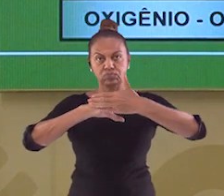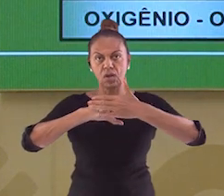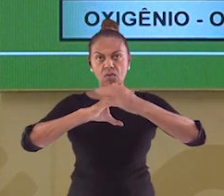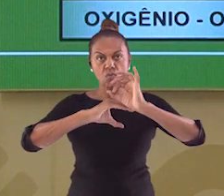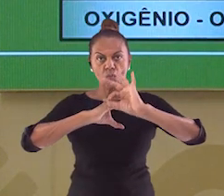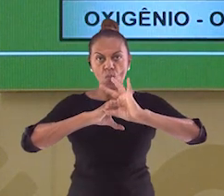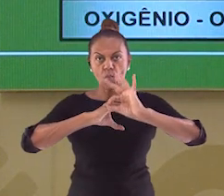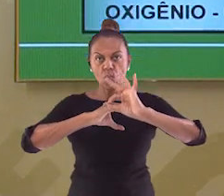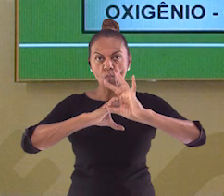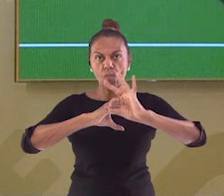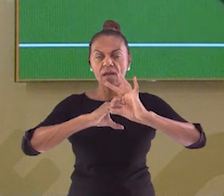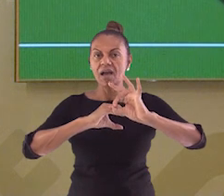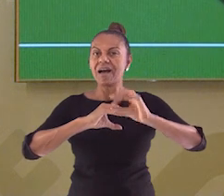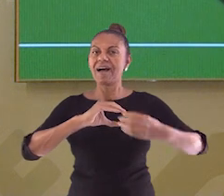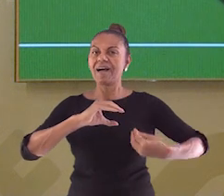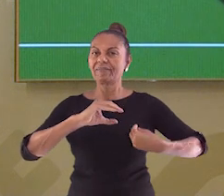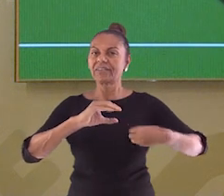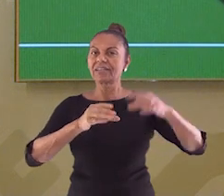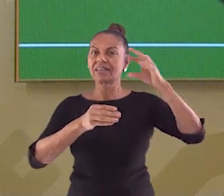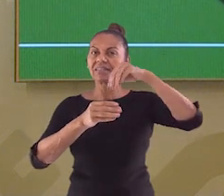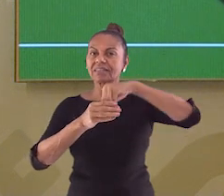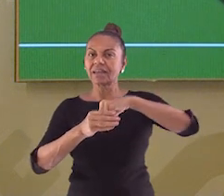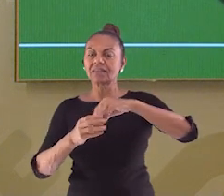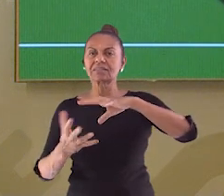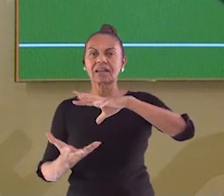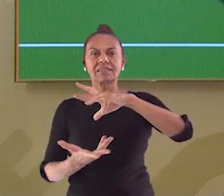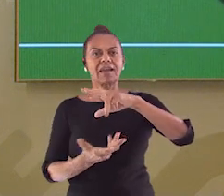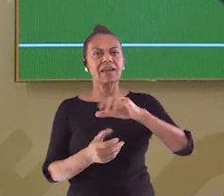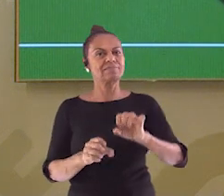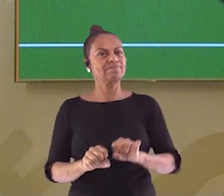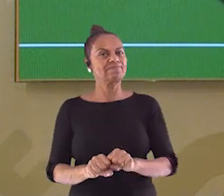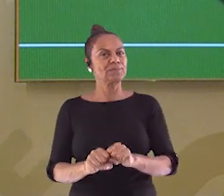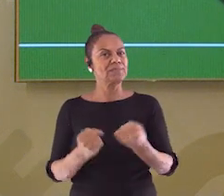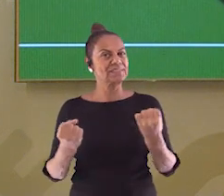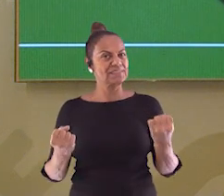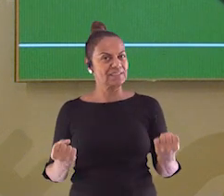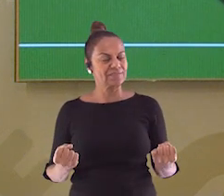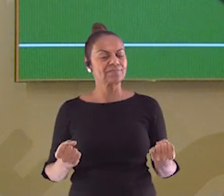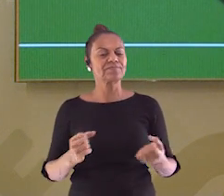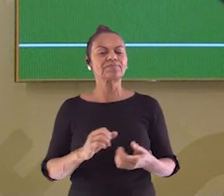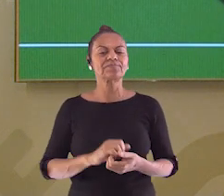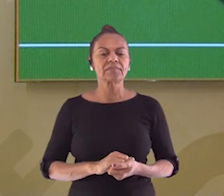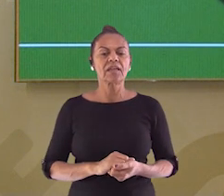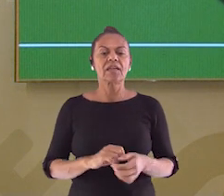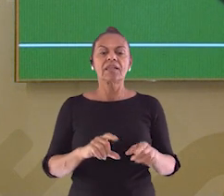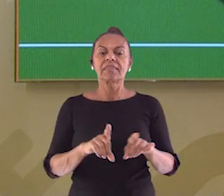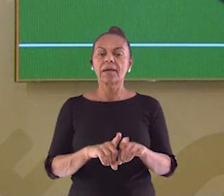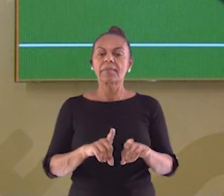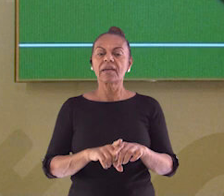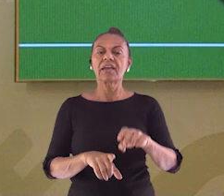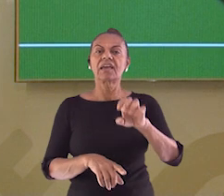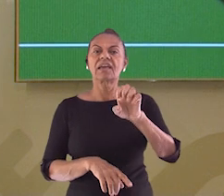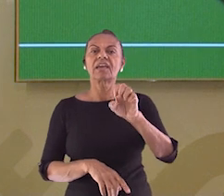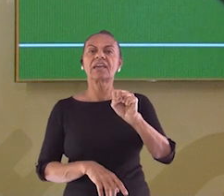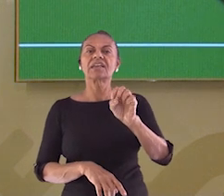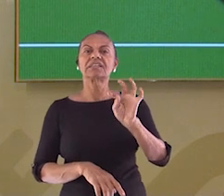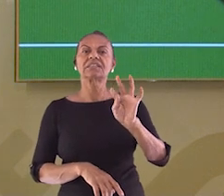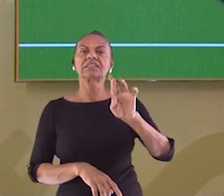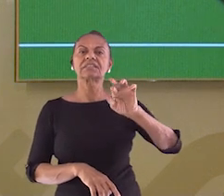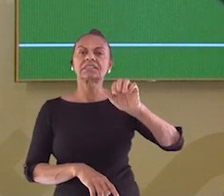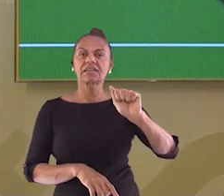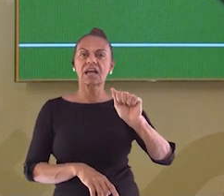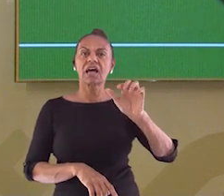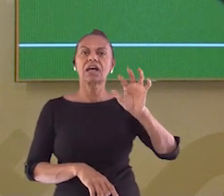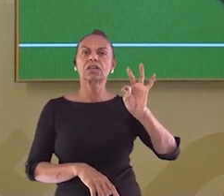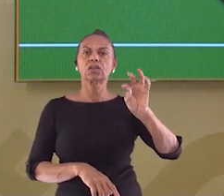é possível. Essa reação inversa pode desintegrar o ozônio presente na estratosfera,